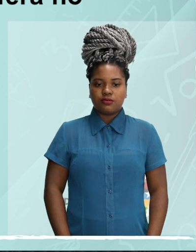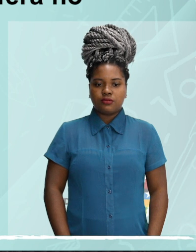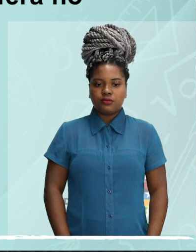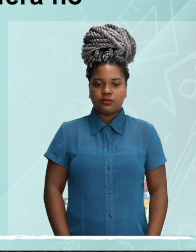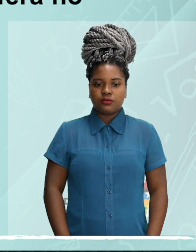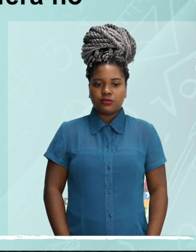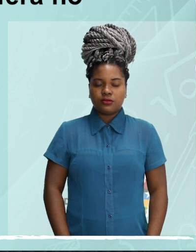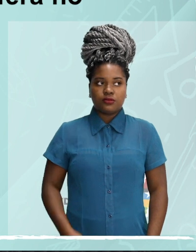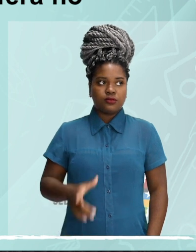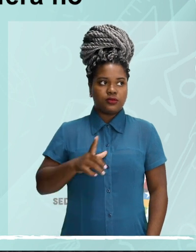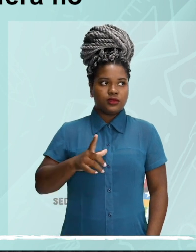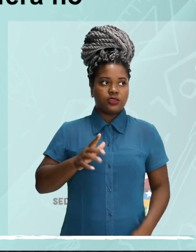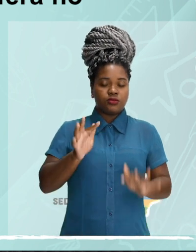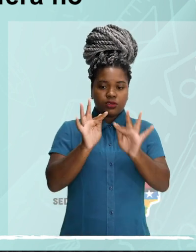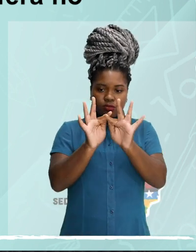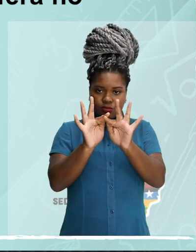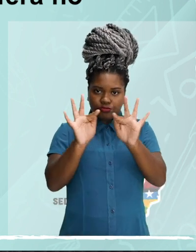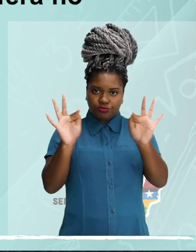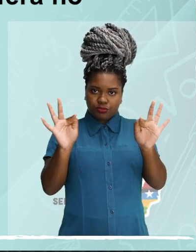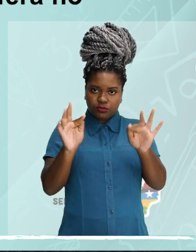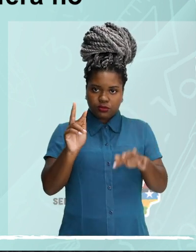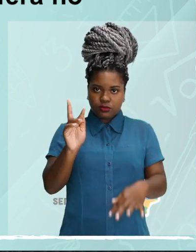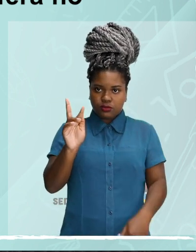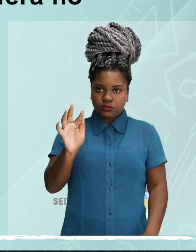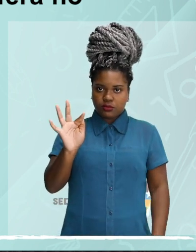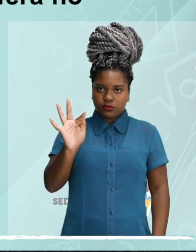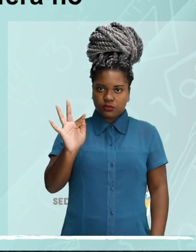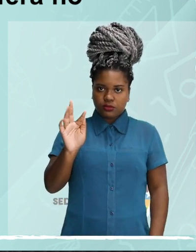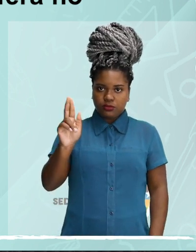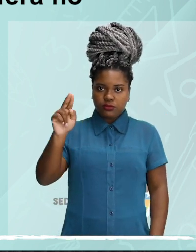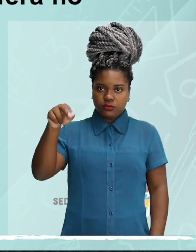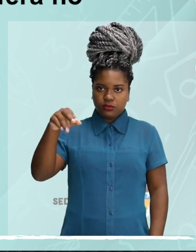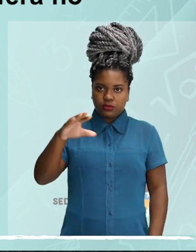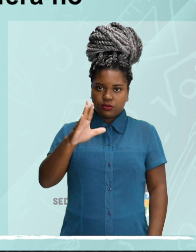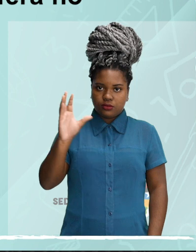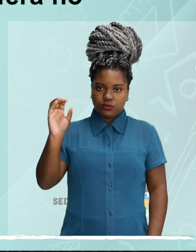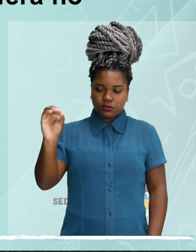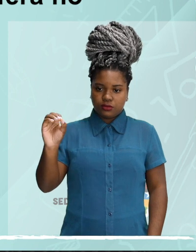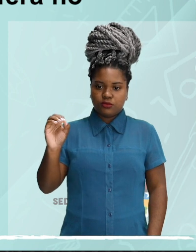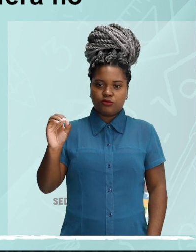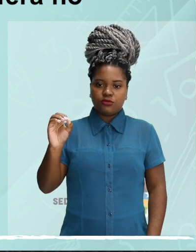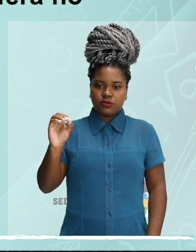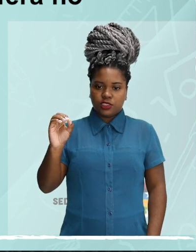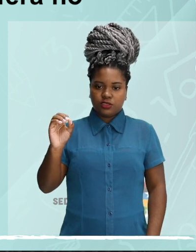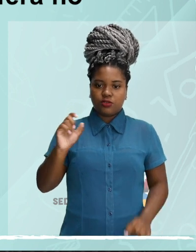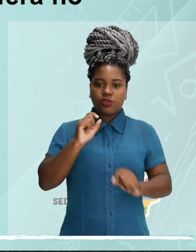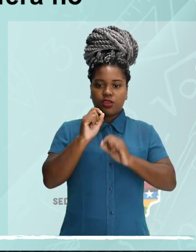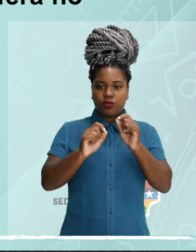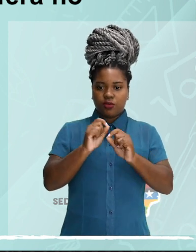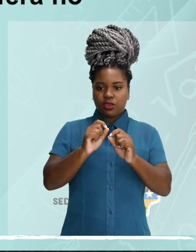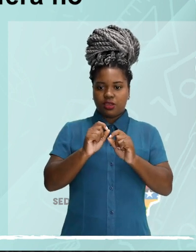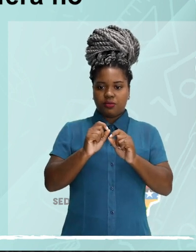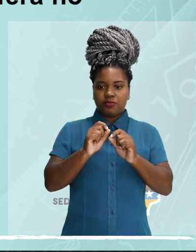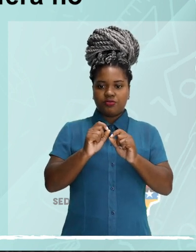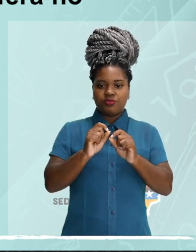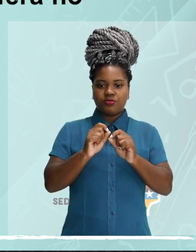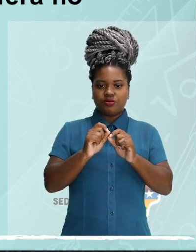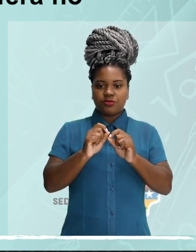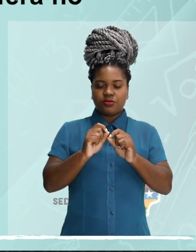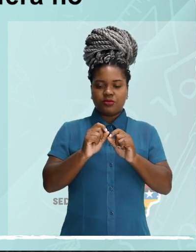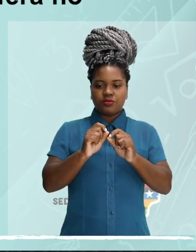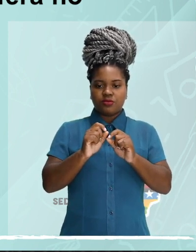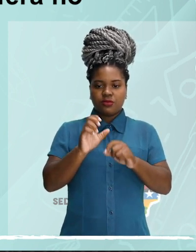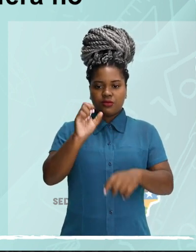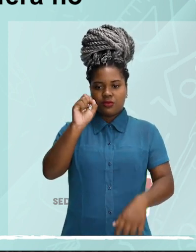função é S igual a 4 mais 5t mais 3t ao quadrado, né?